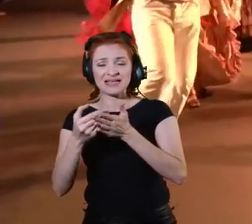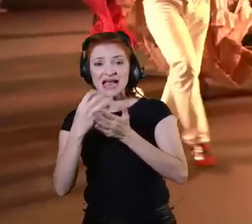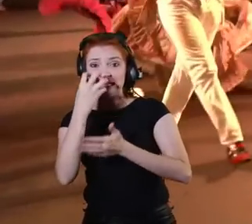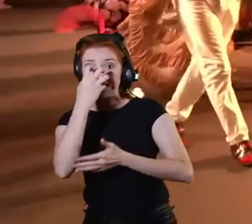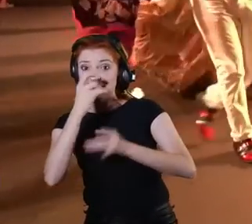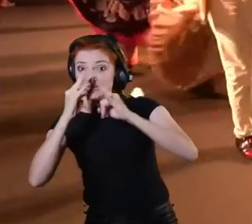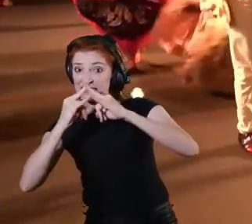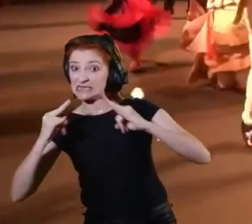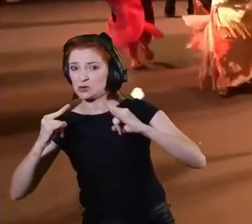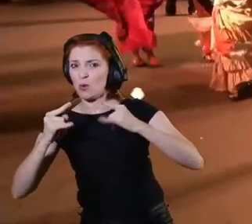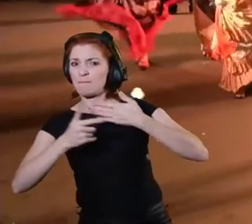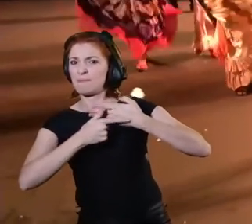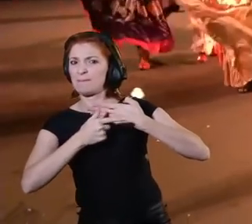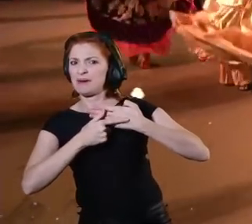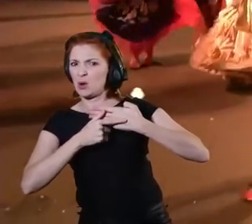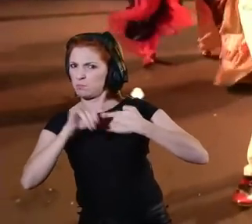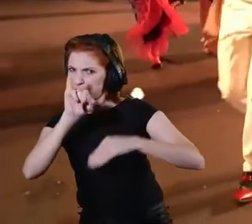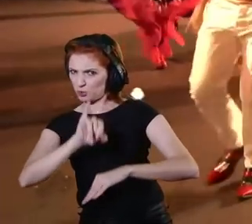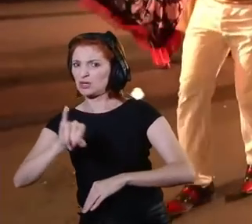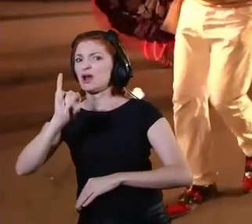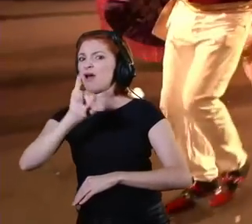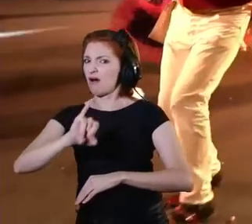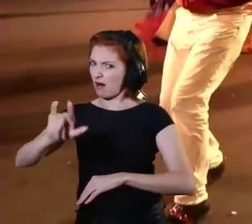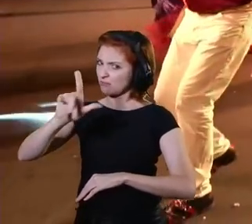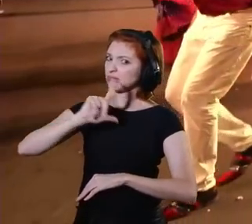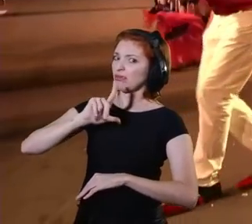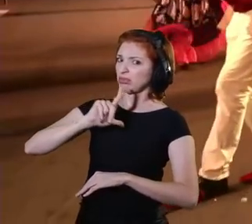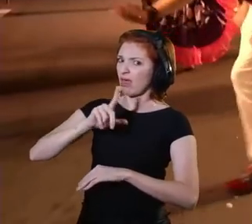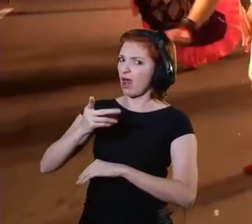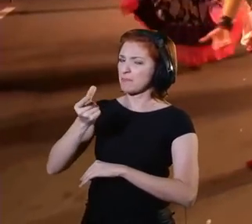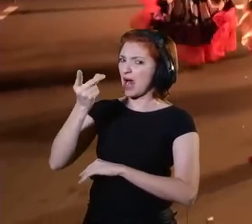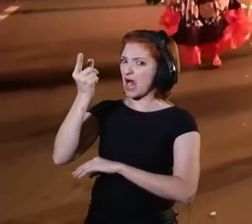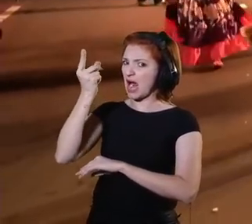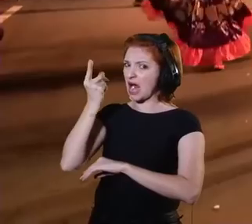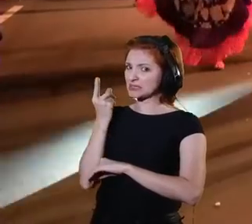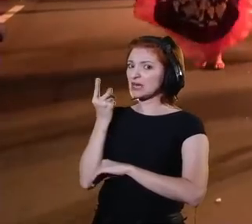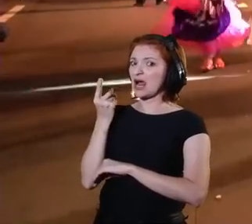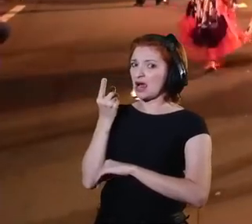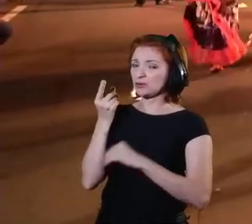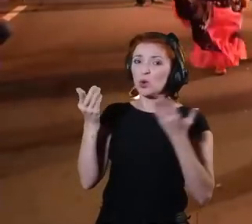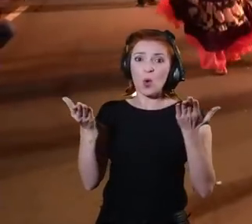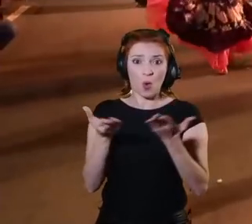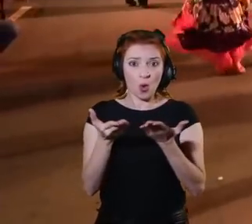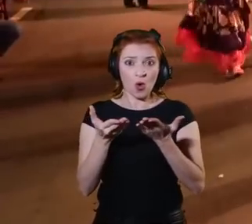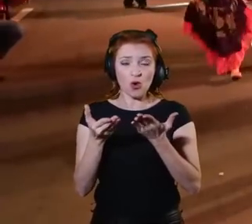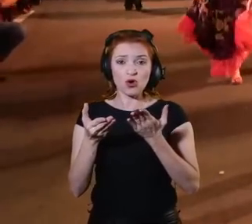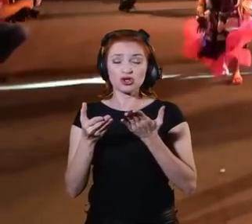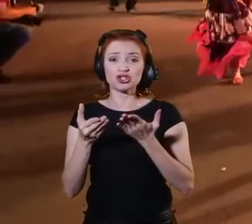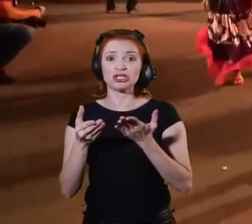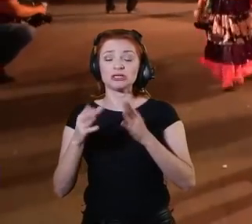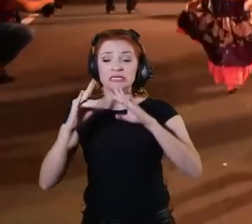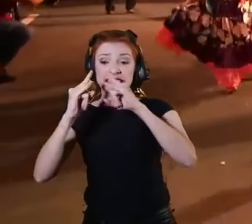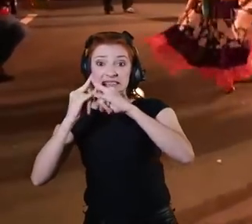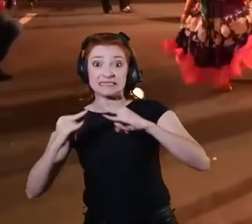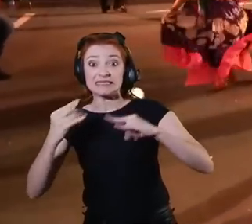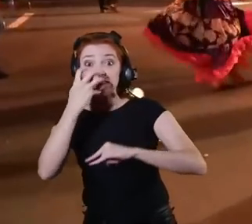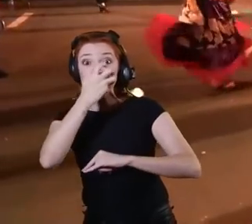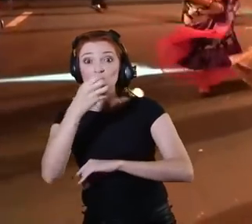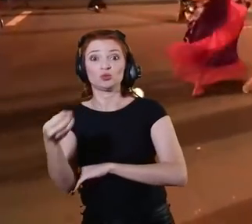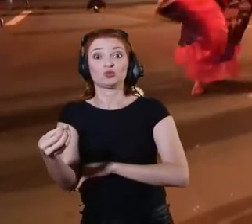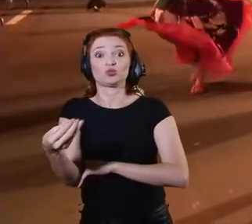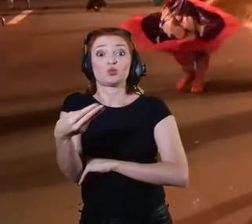circo cumpriu um papel na arte muito importante em décadas passadas. O circo hoje ele é moderno, ele tem a tecnologia a seu